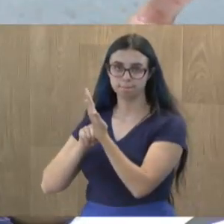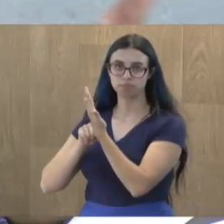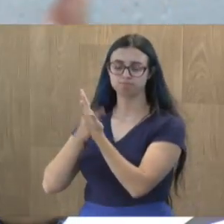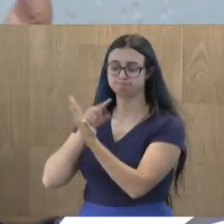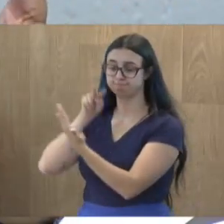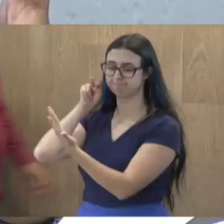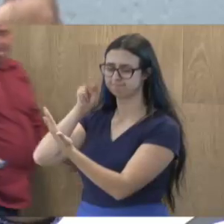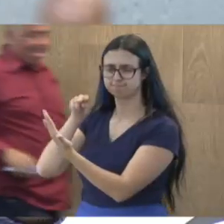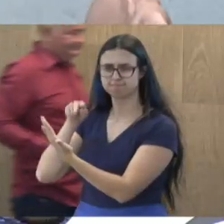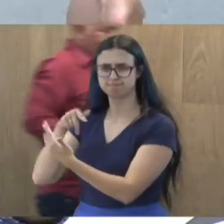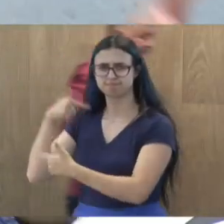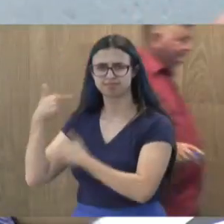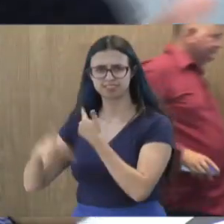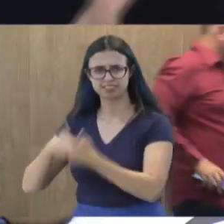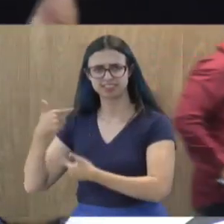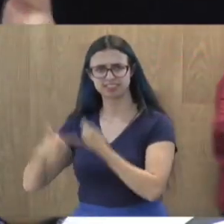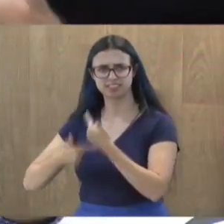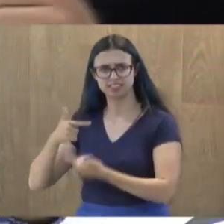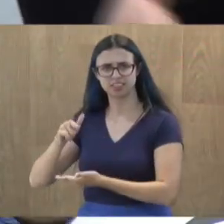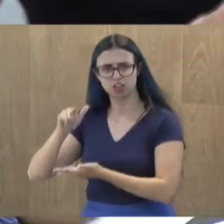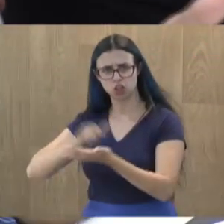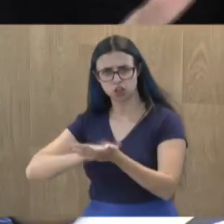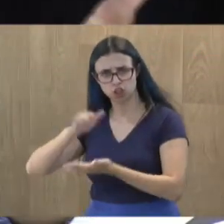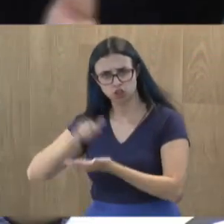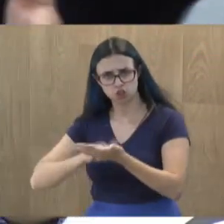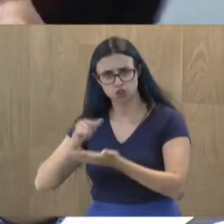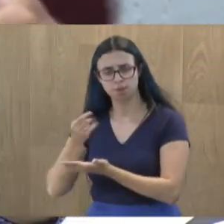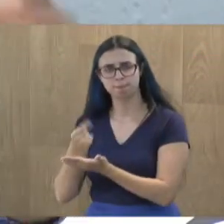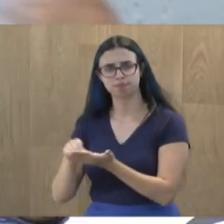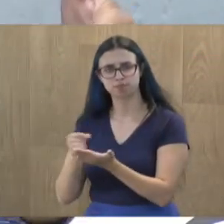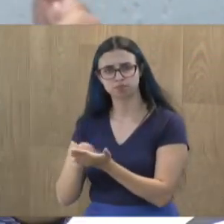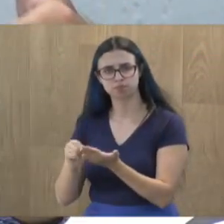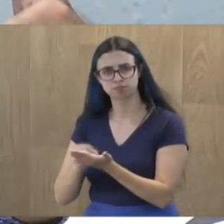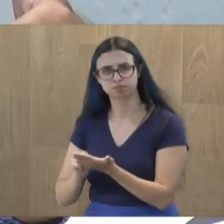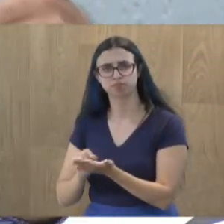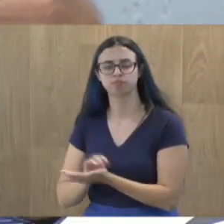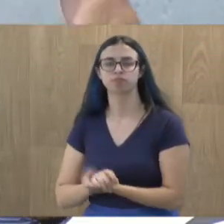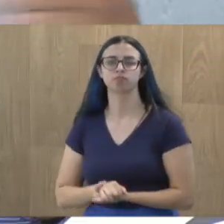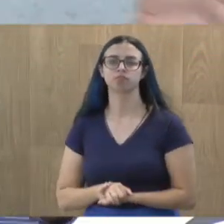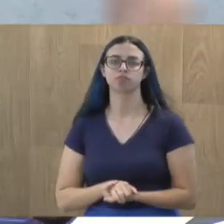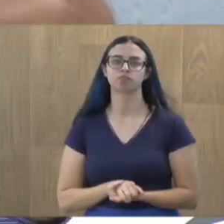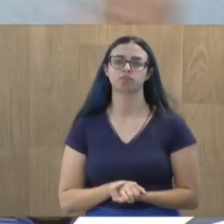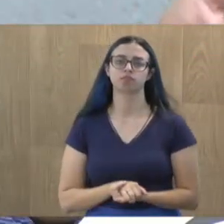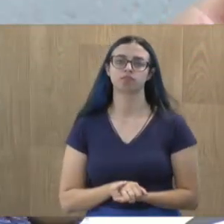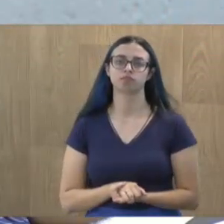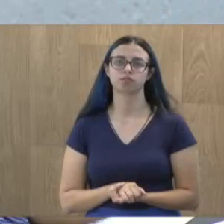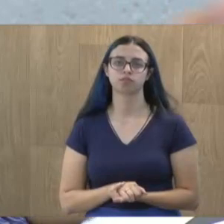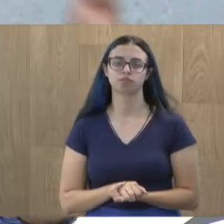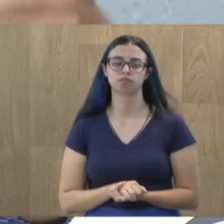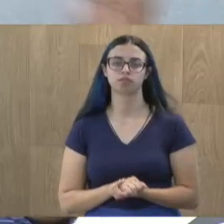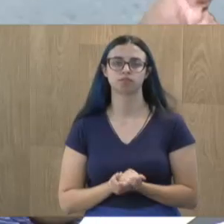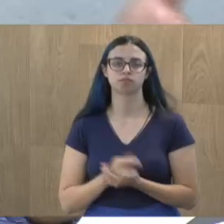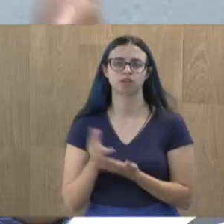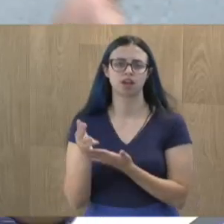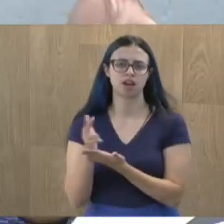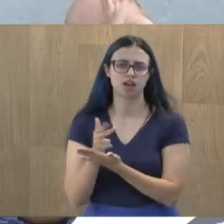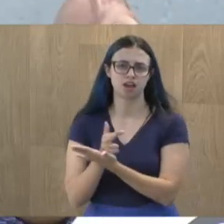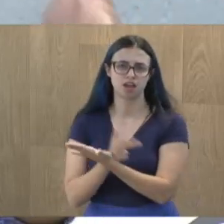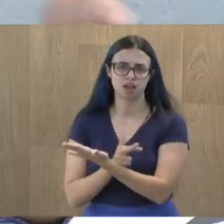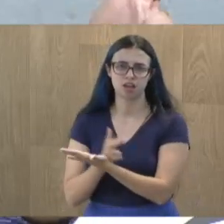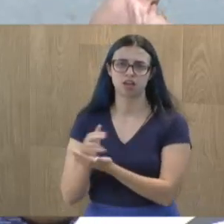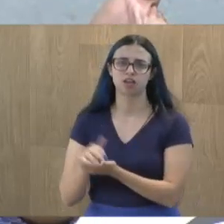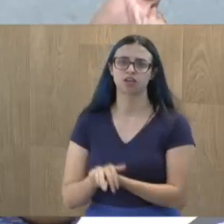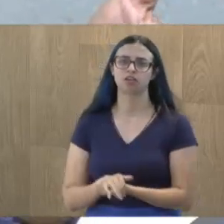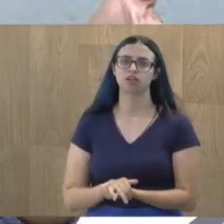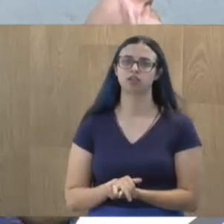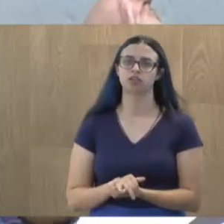efetiva em documentos, abaixo-assinado, teve vários intercalços ali, que sempre acontece, problemas.